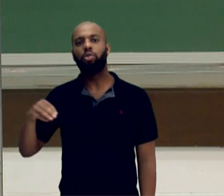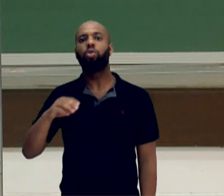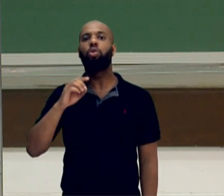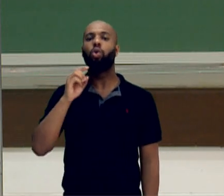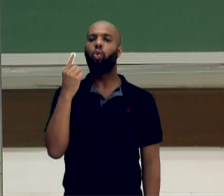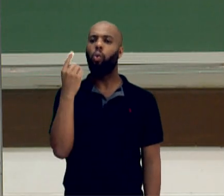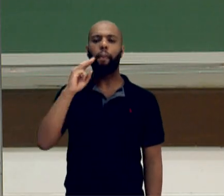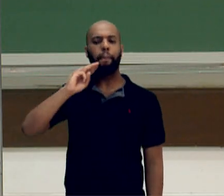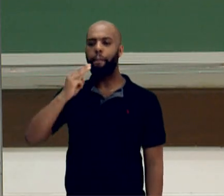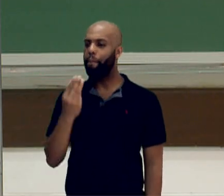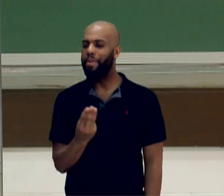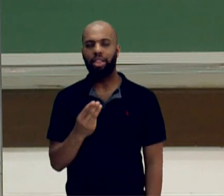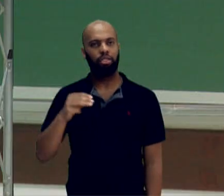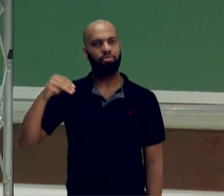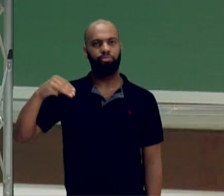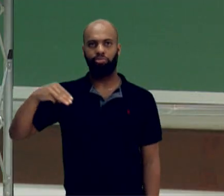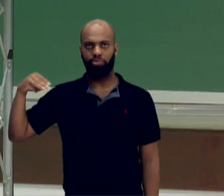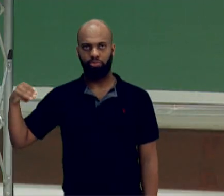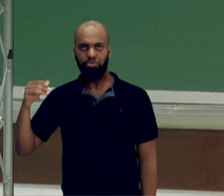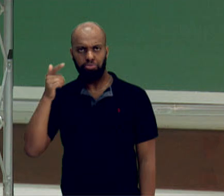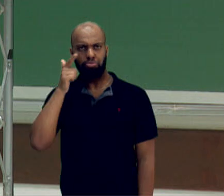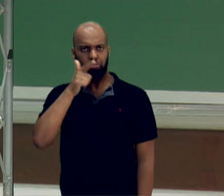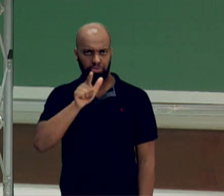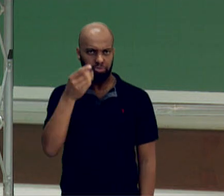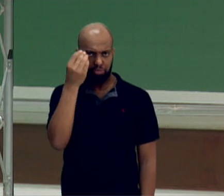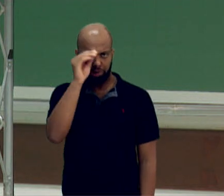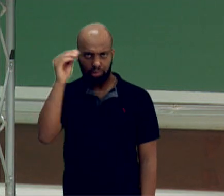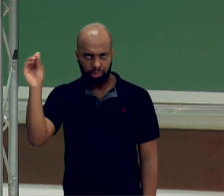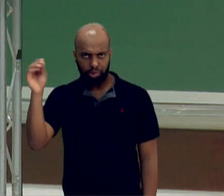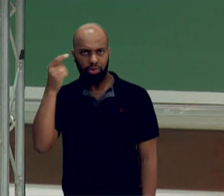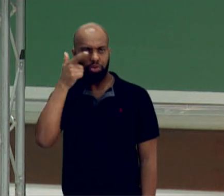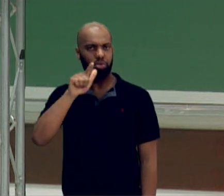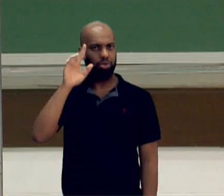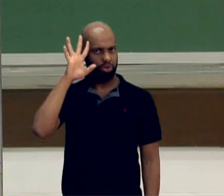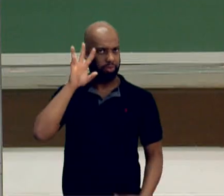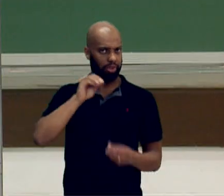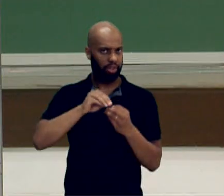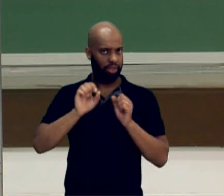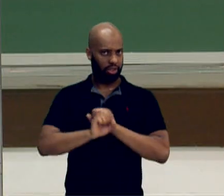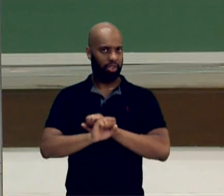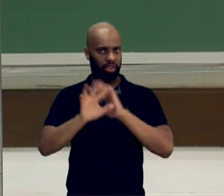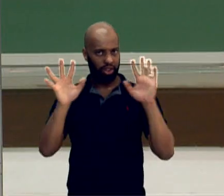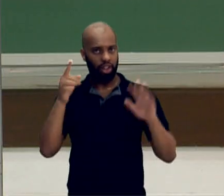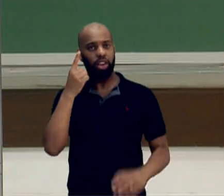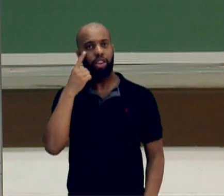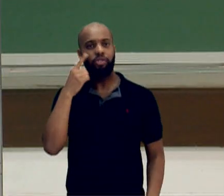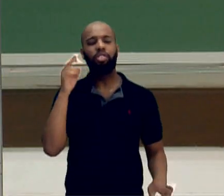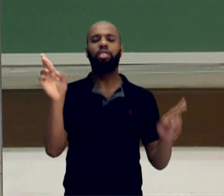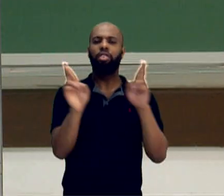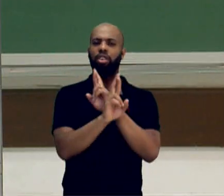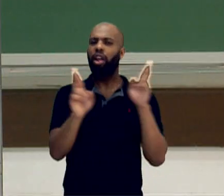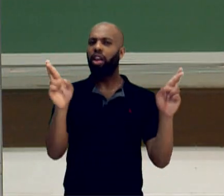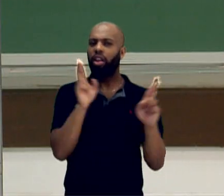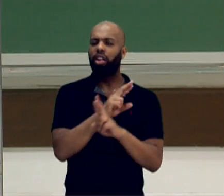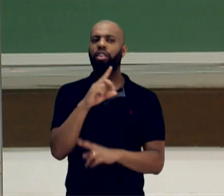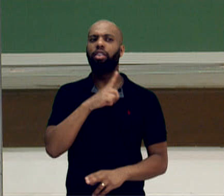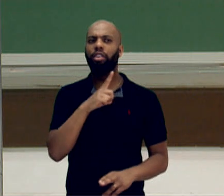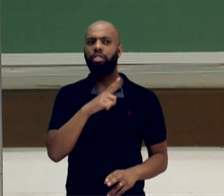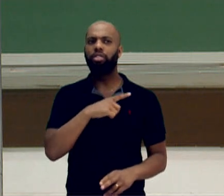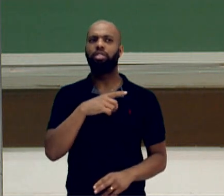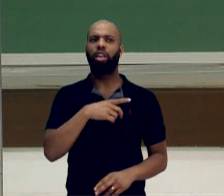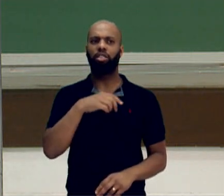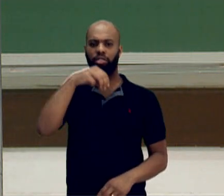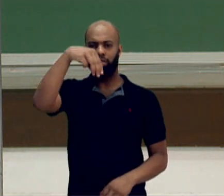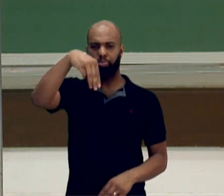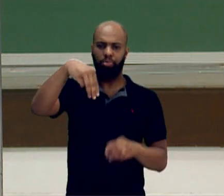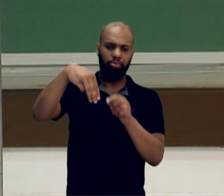milímetros, tá? Conseguiram marcar? Conseguiram entender? Viram que as relações são feitas entre essas